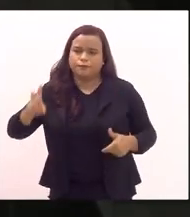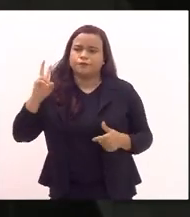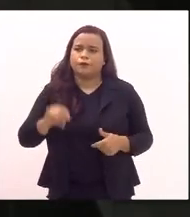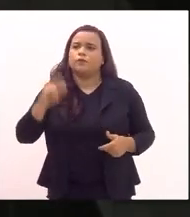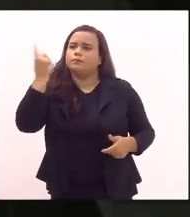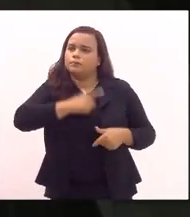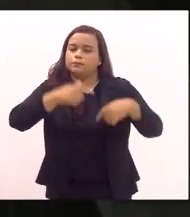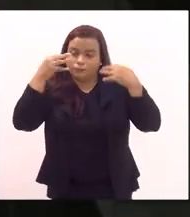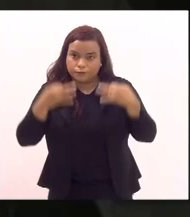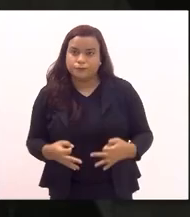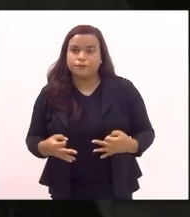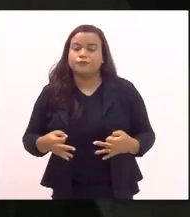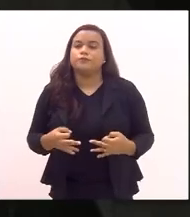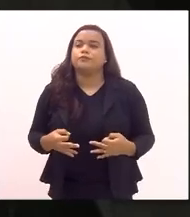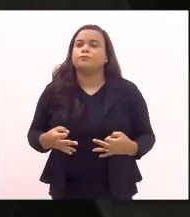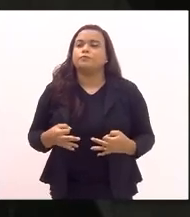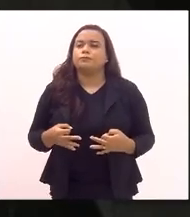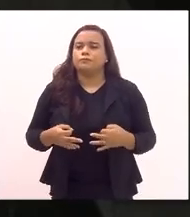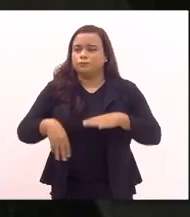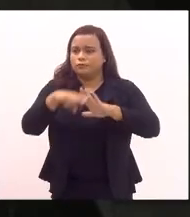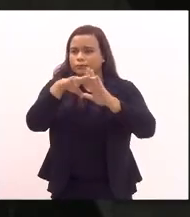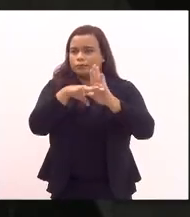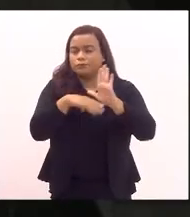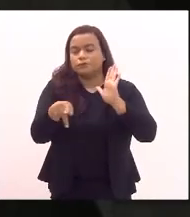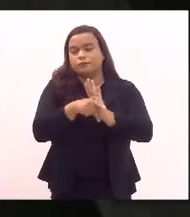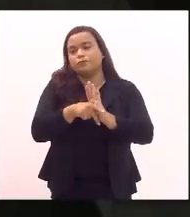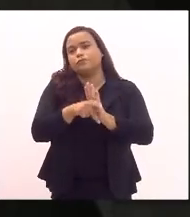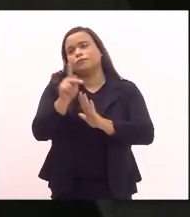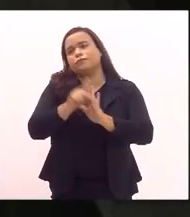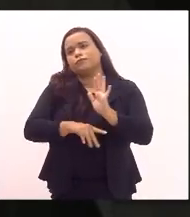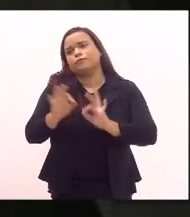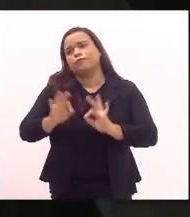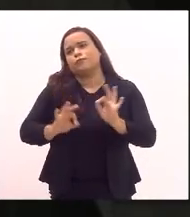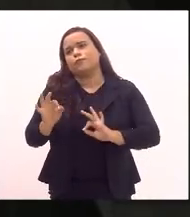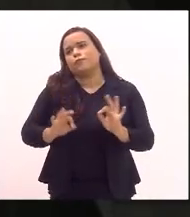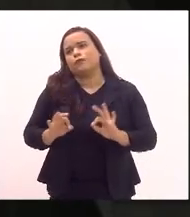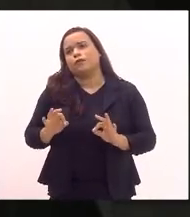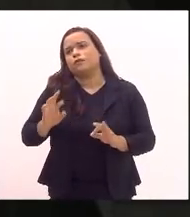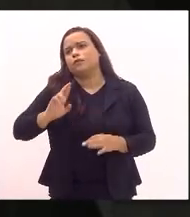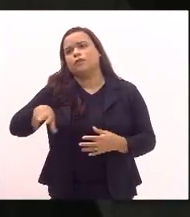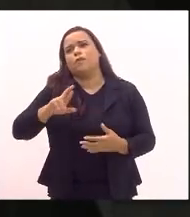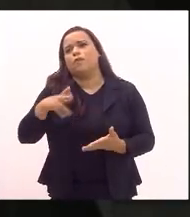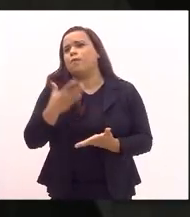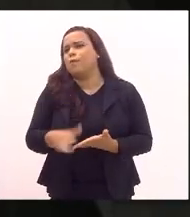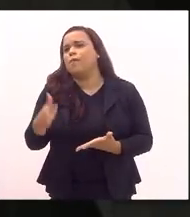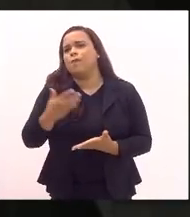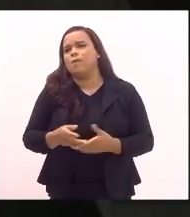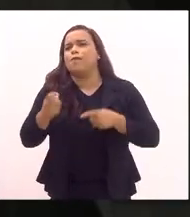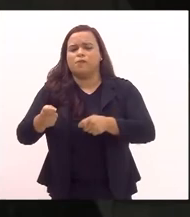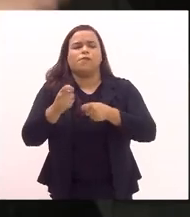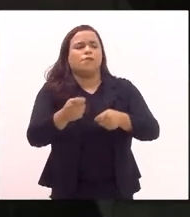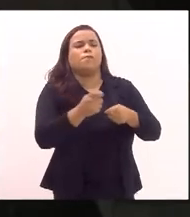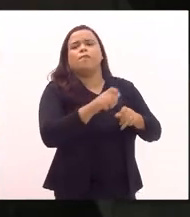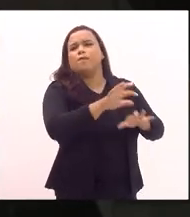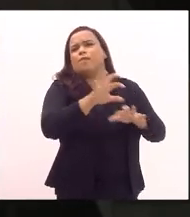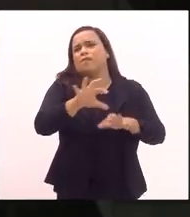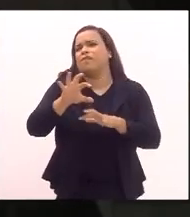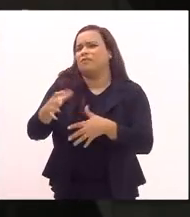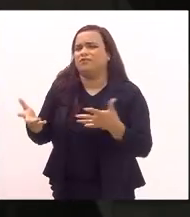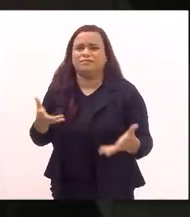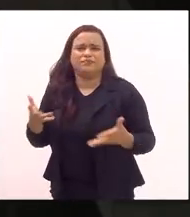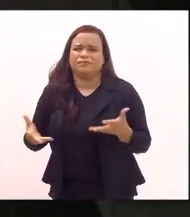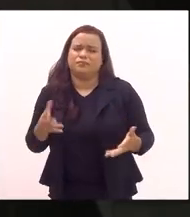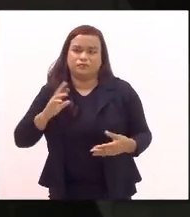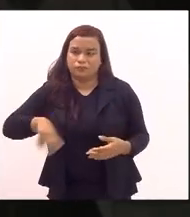para reafirmar essa matéria esse projeto que nada tem a ver imagina Mas que que coisa três loucas